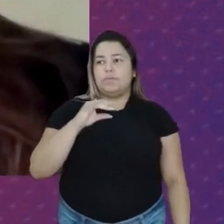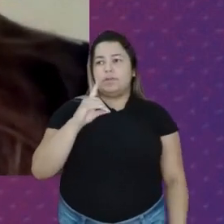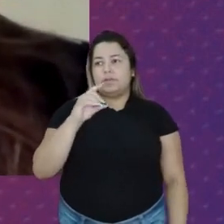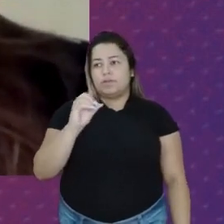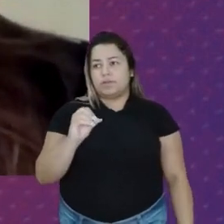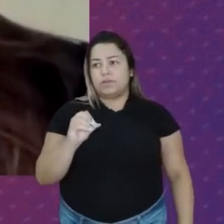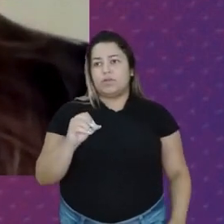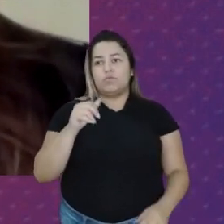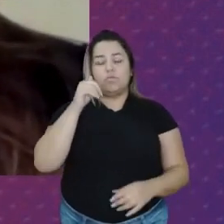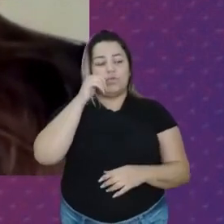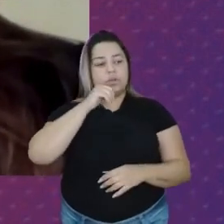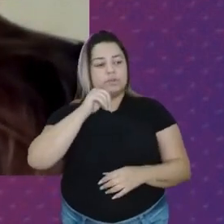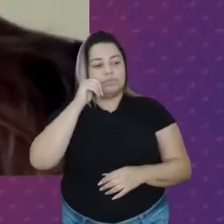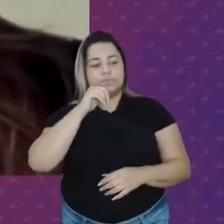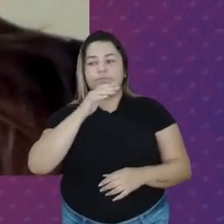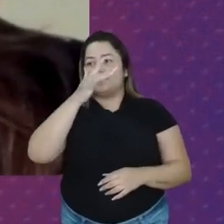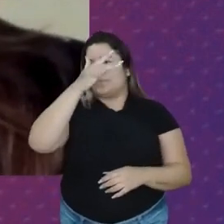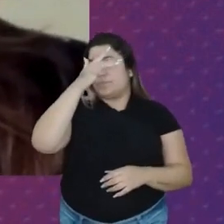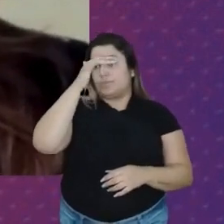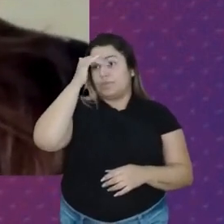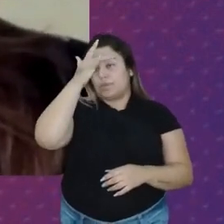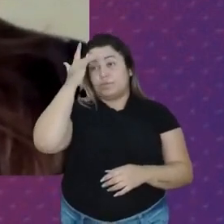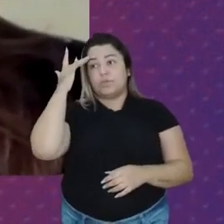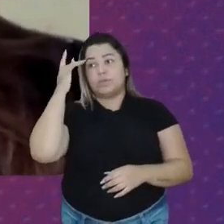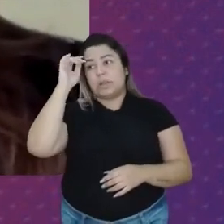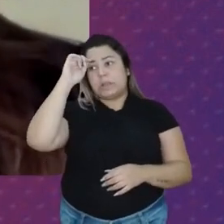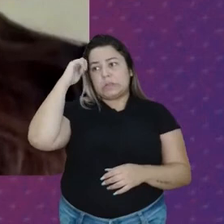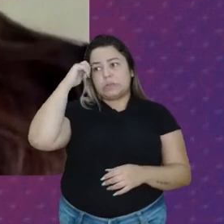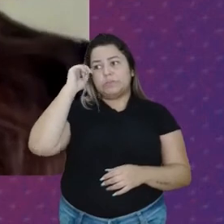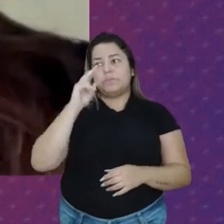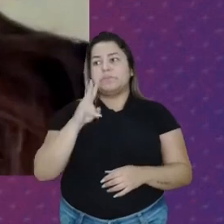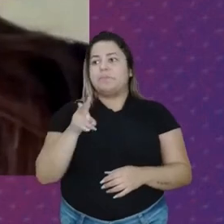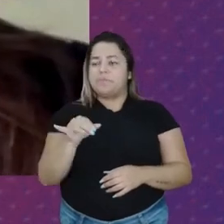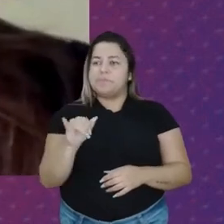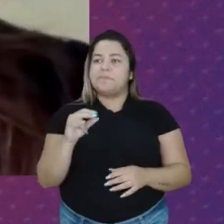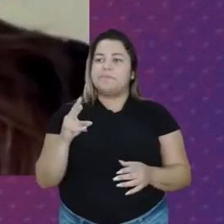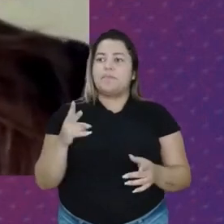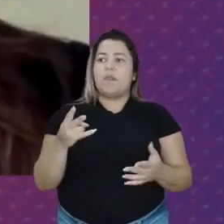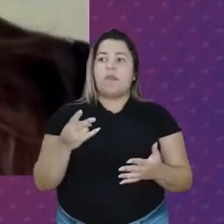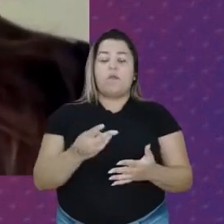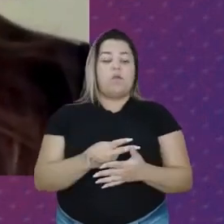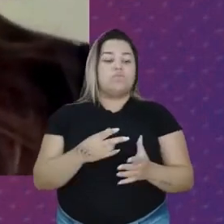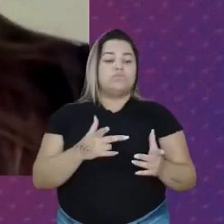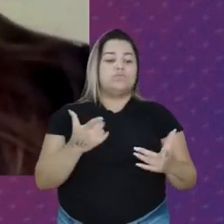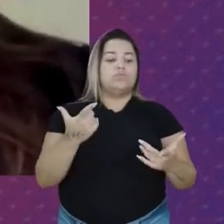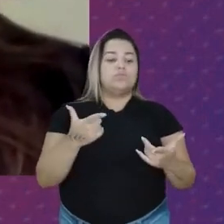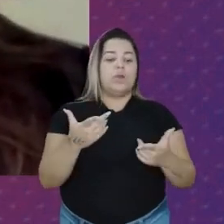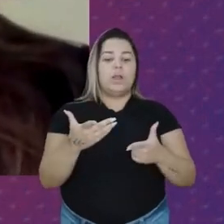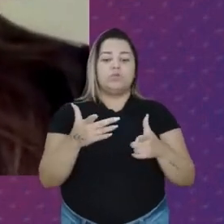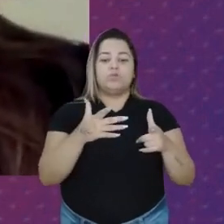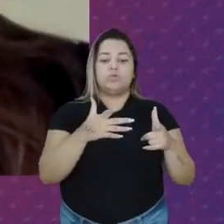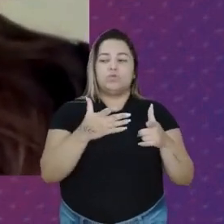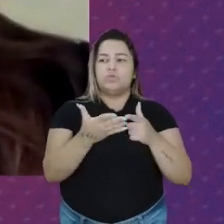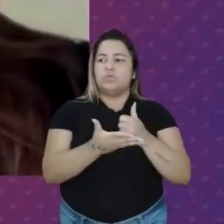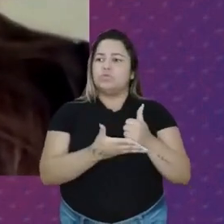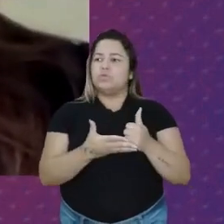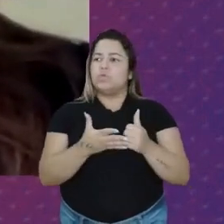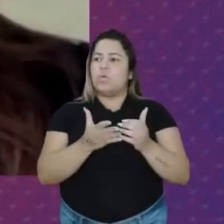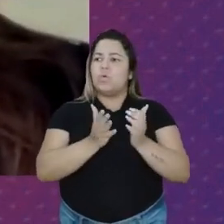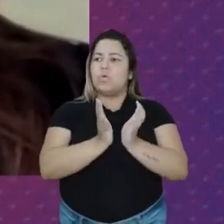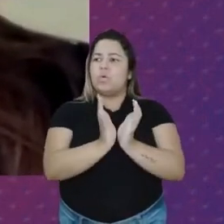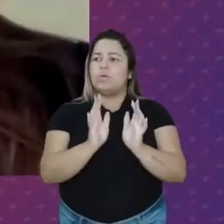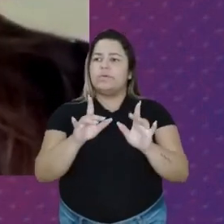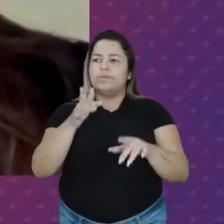candidaturas de mulheres e de pessoas negras, vai ter uma certa autonomia por parte dos partidos, desde que seja investido em mulher ou em